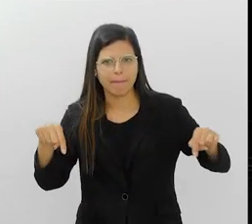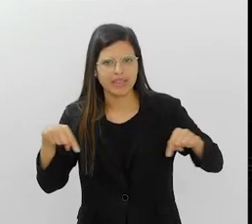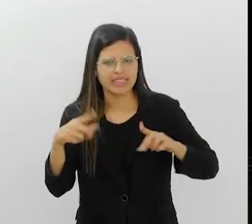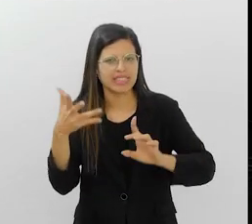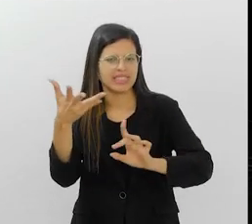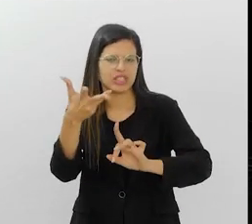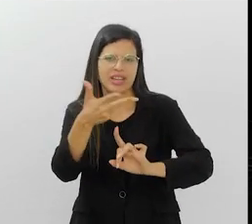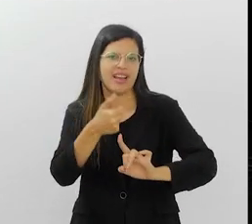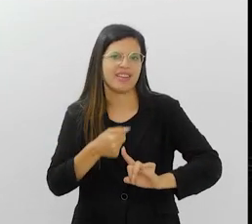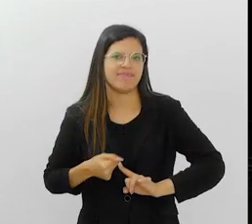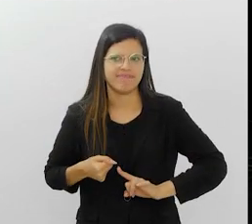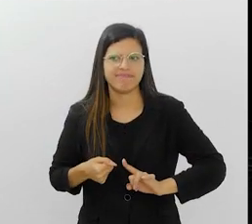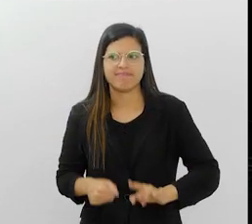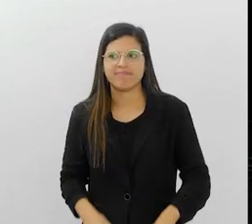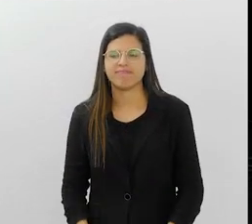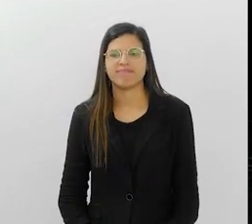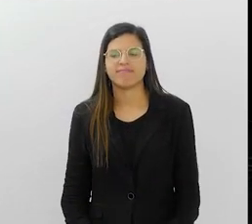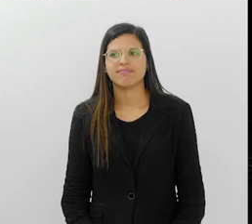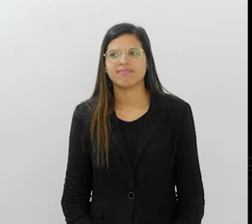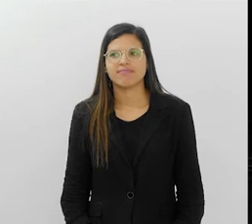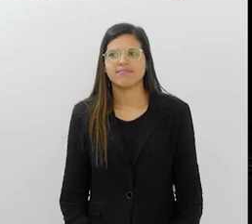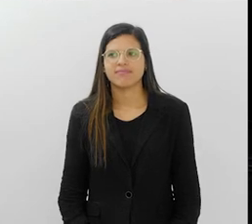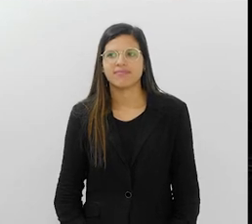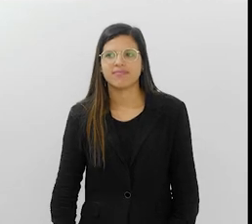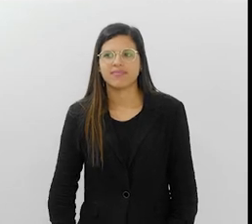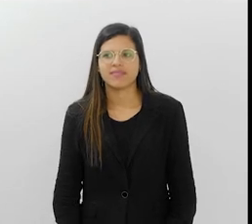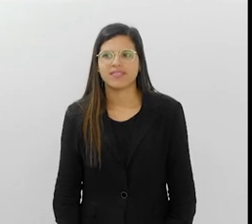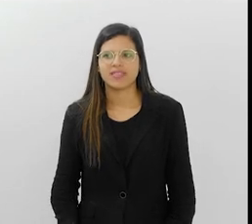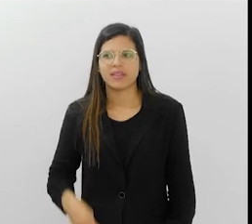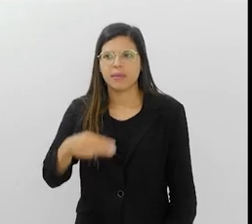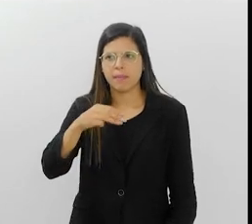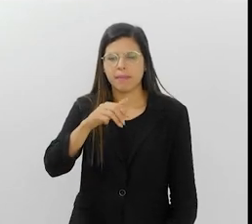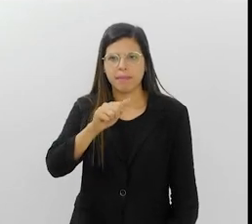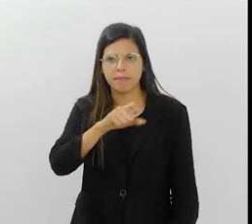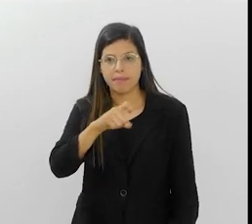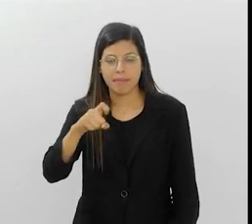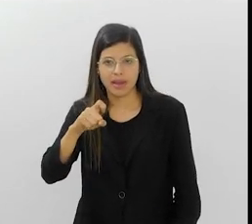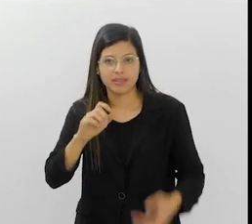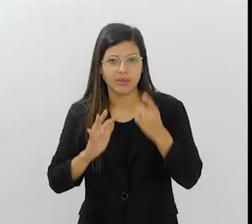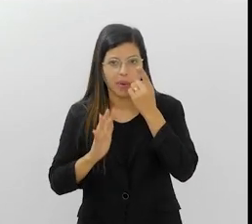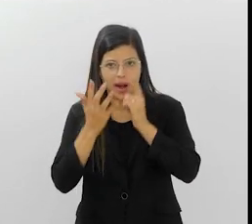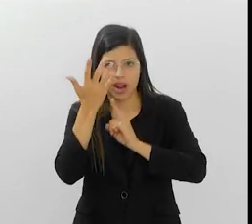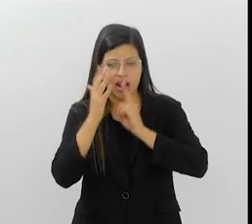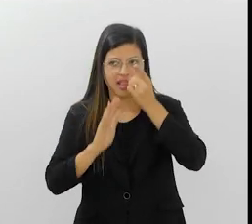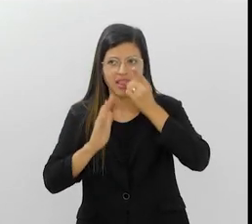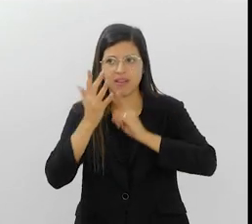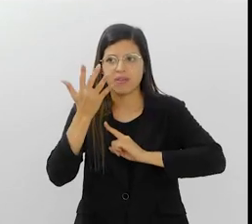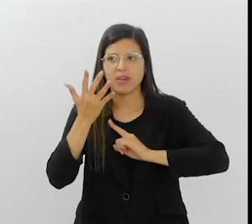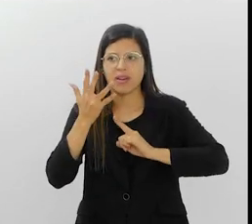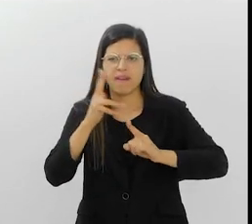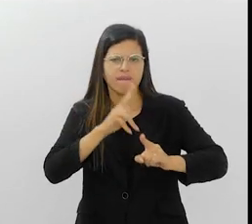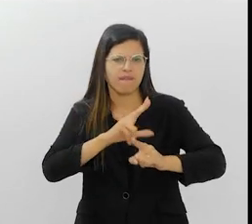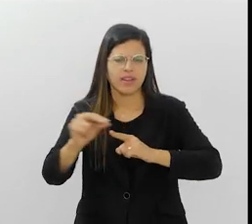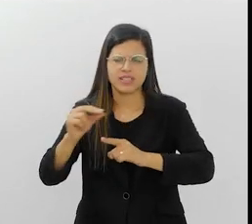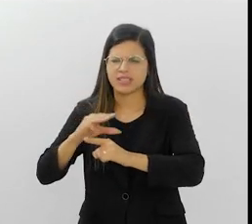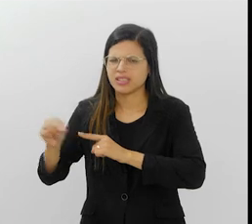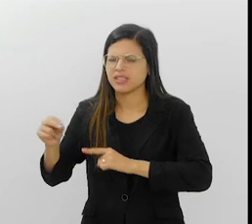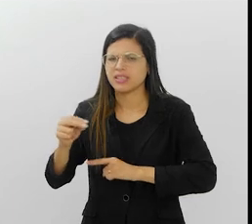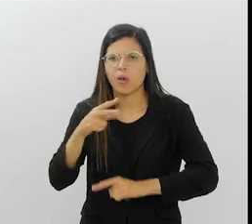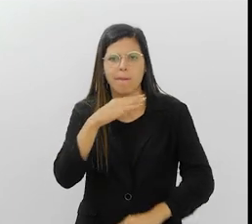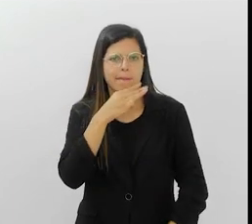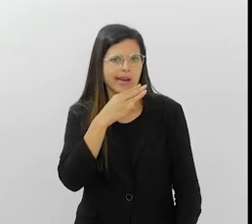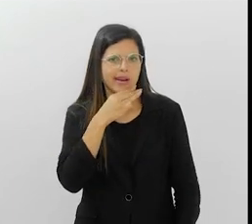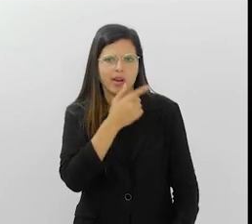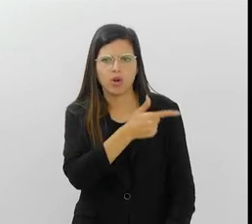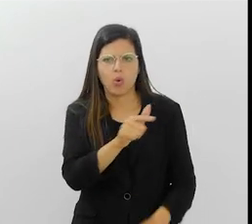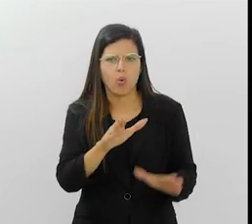arte. É verdade. Essa é a palavra. Aí até um questionamento. Para quem não sabe, o Max Lopes foi um dos grandes carnavalescos, que foi campeoníssimo na Mangueira, em